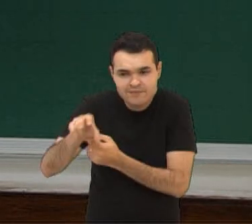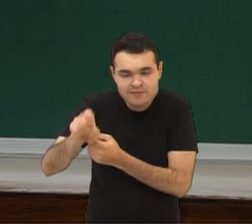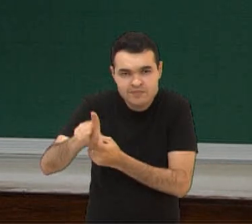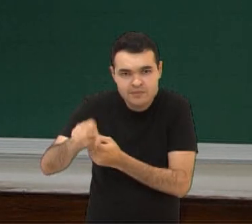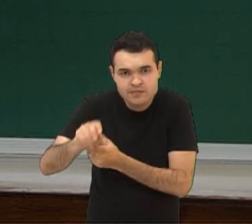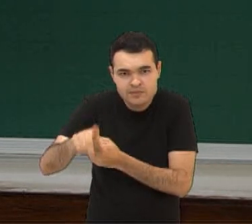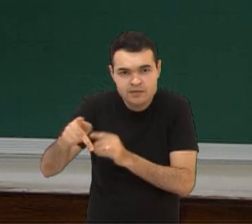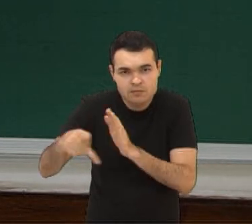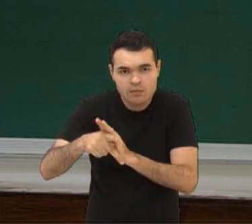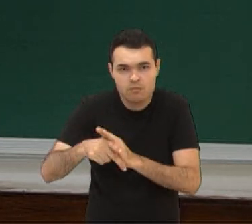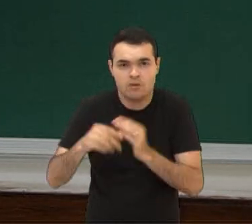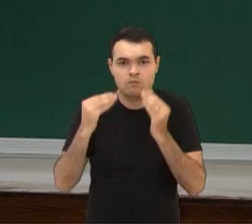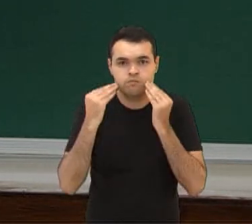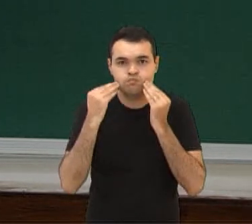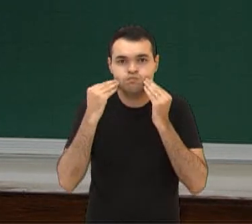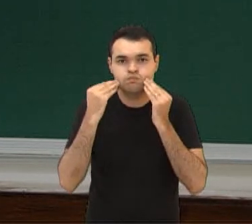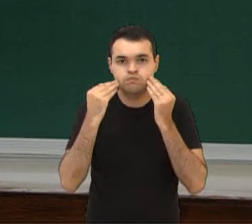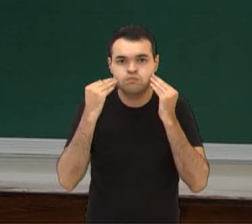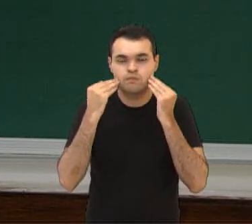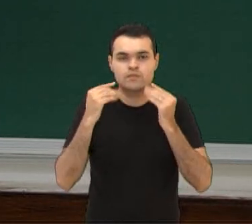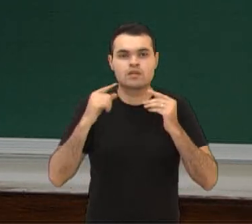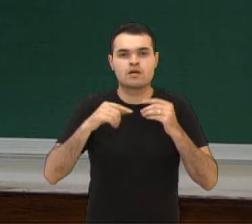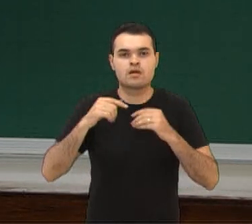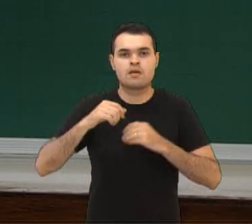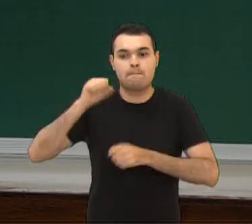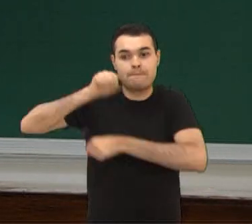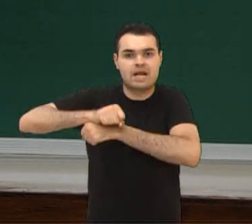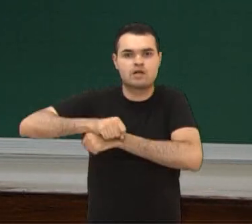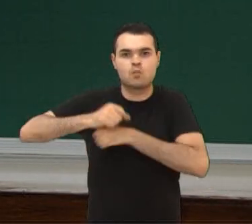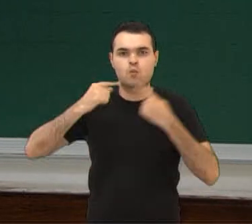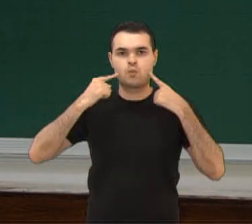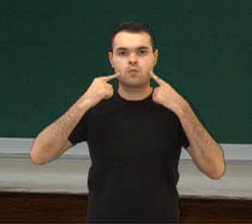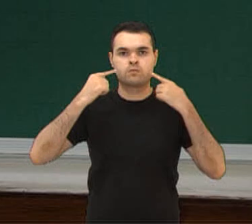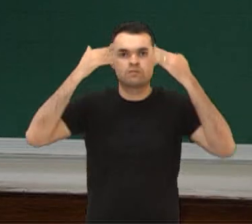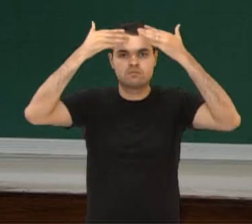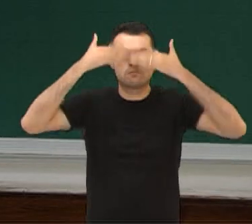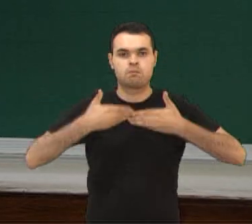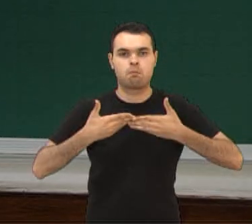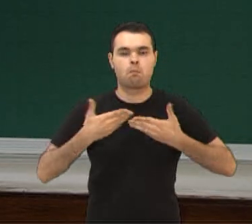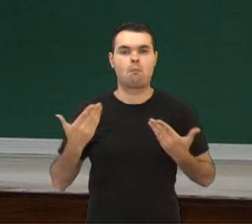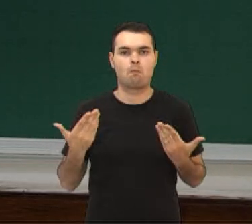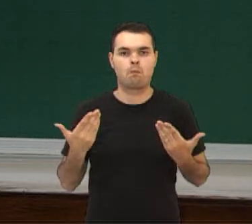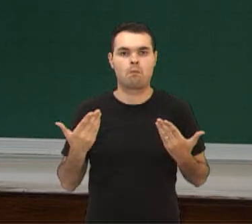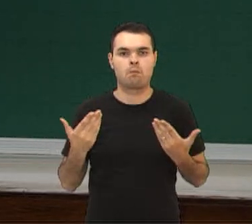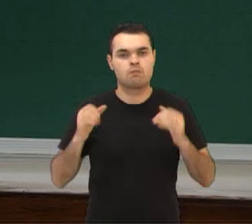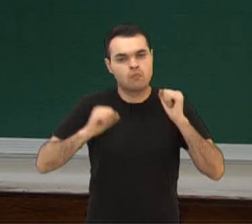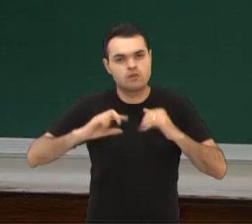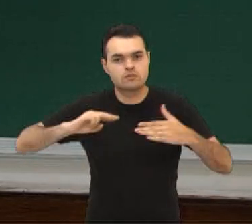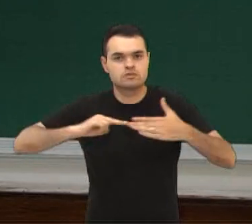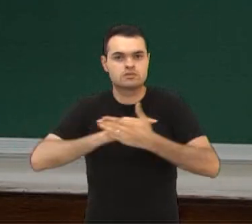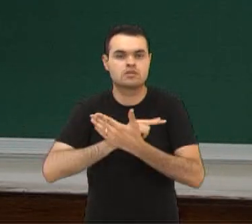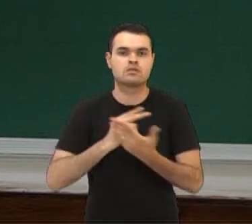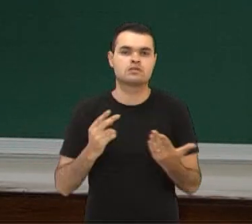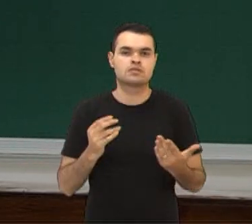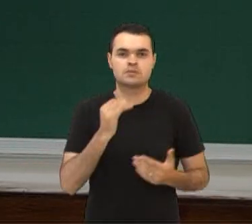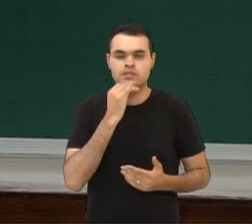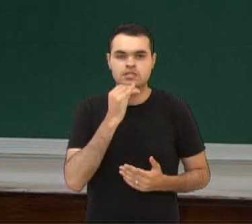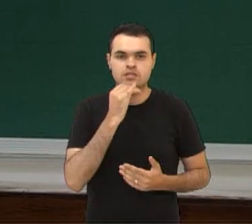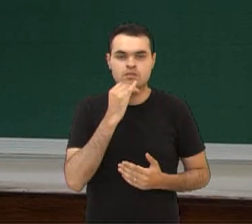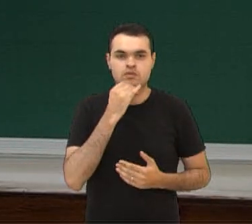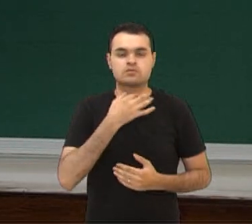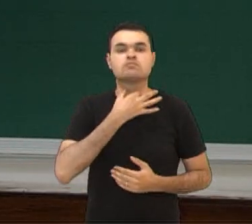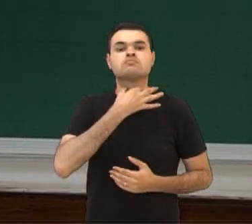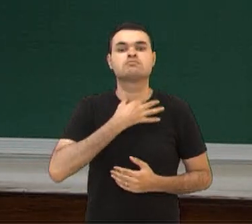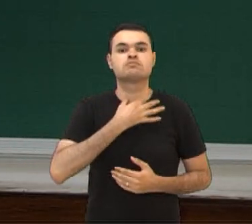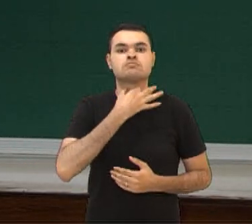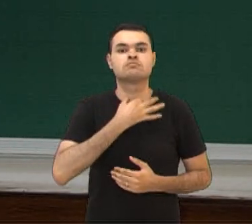é usada para o botox, paralisa músculos. Então pense, né, você ter contato com essa toxina, você pode paralisar músculos, por exemplo, o diafragma, que é